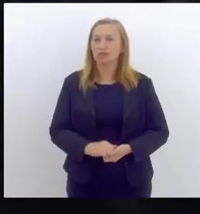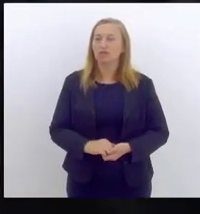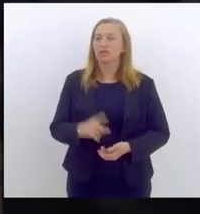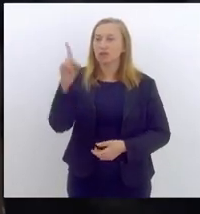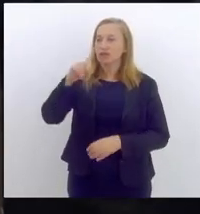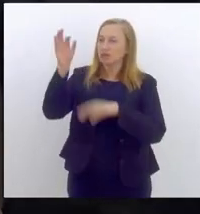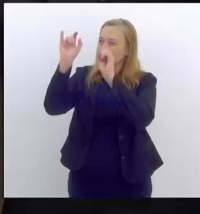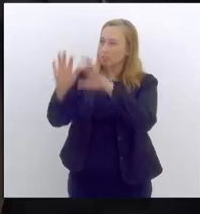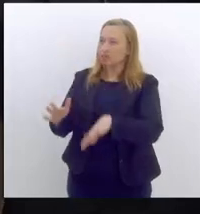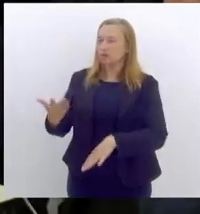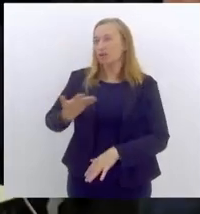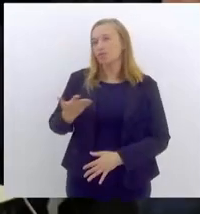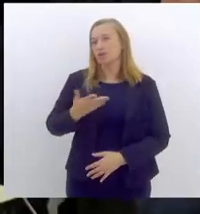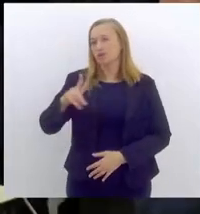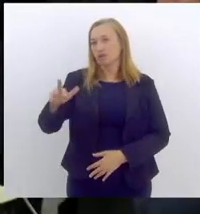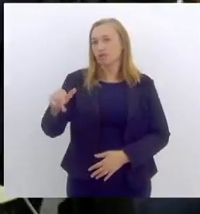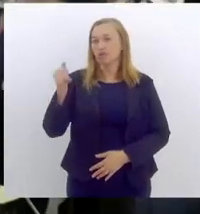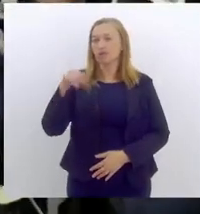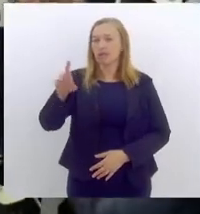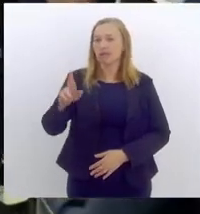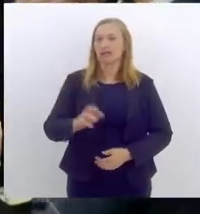meu amigo, meu irmão Bacelar.